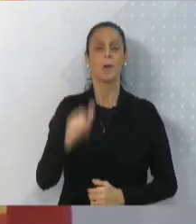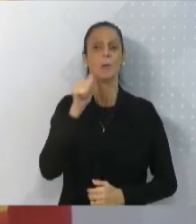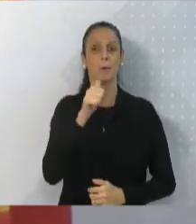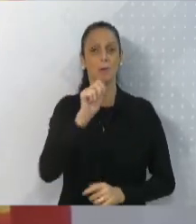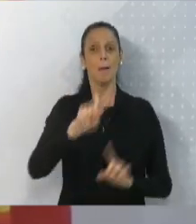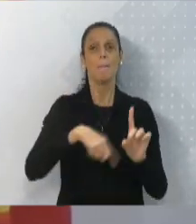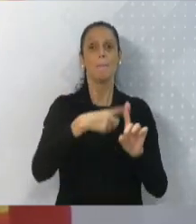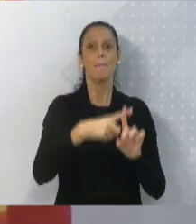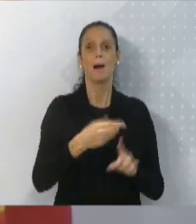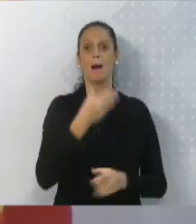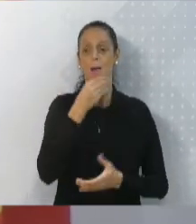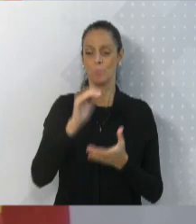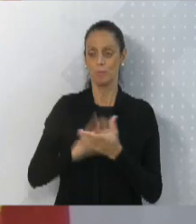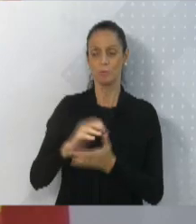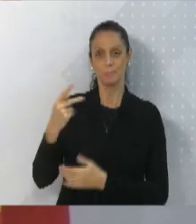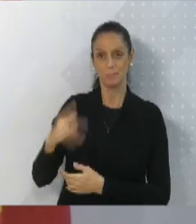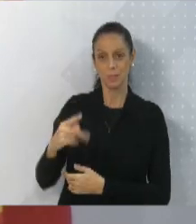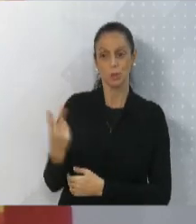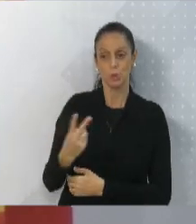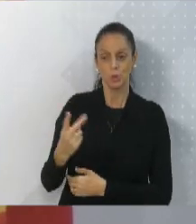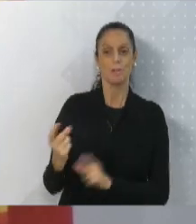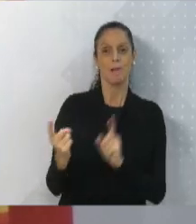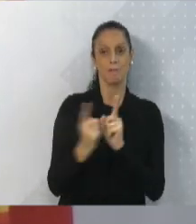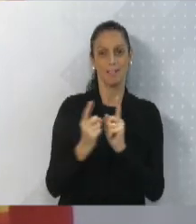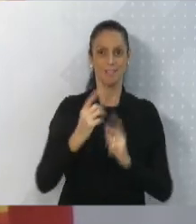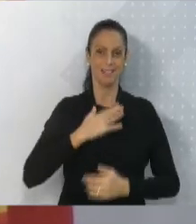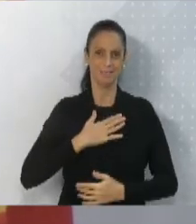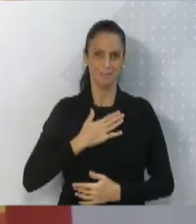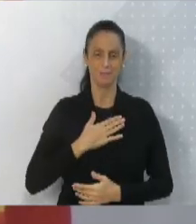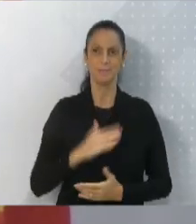me atenderam e foram muito